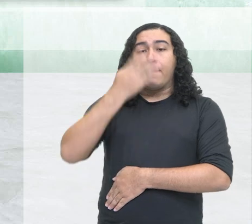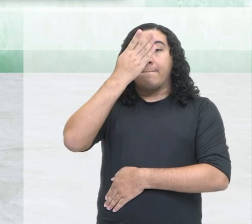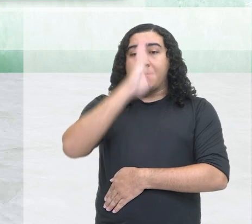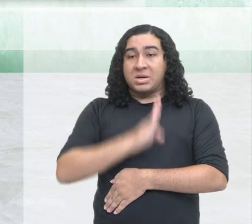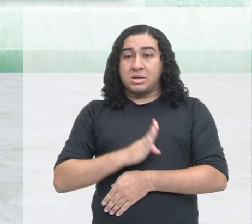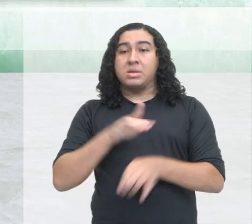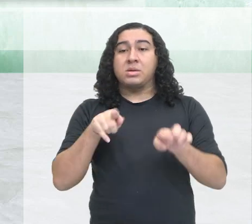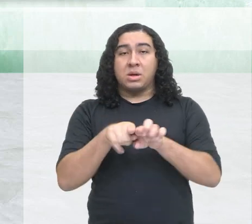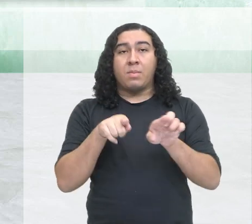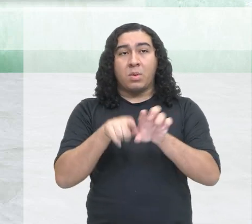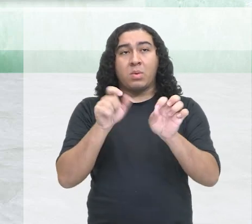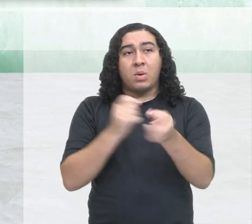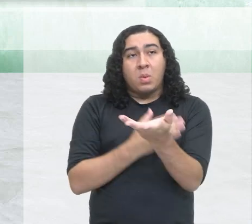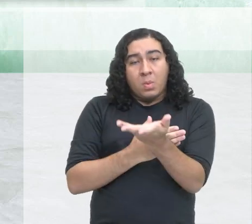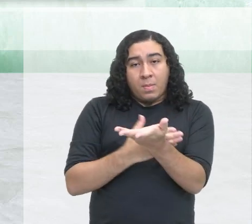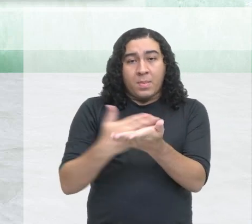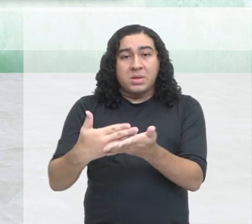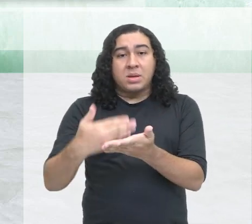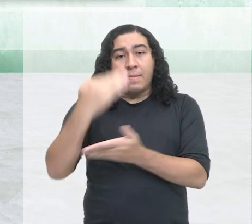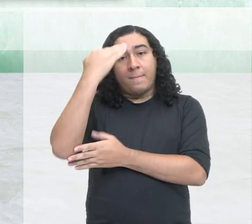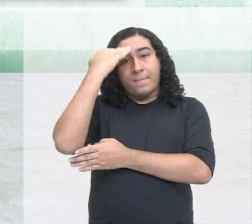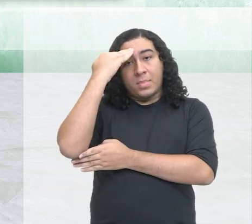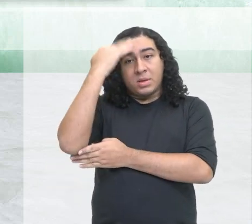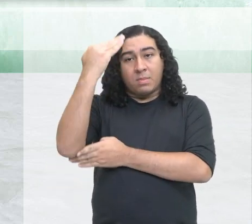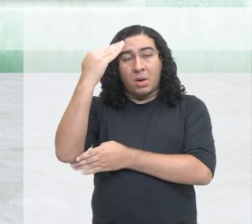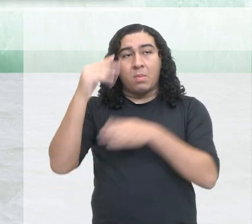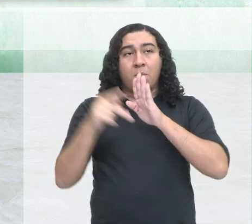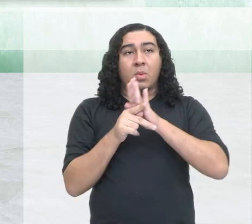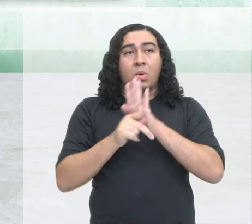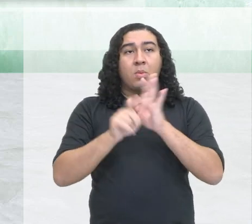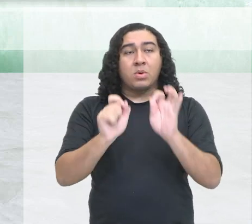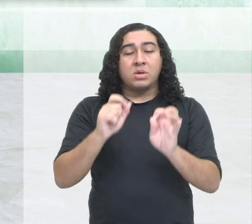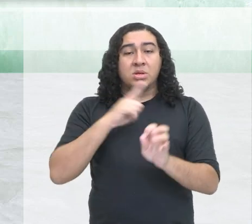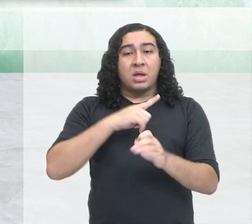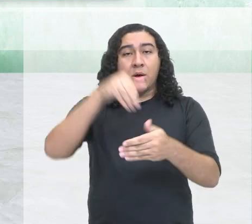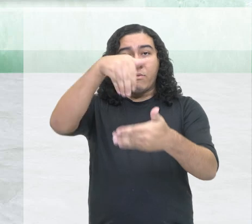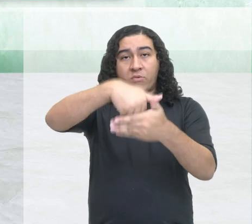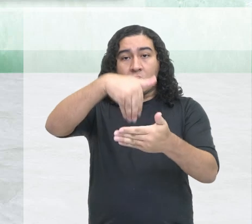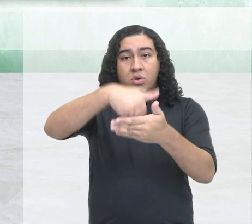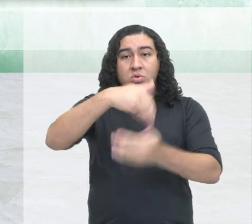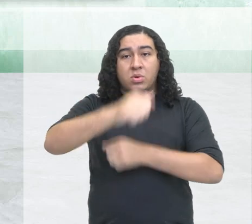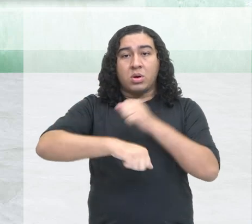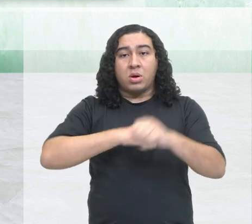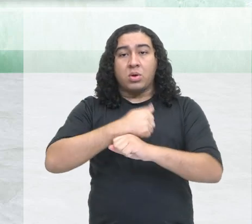é inaugurado principalmente a partir das eleições de